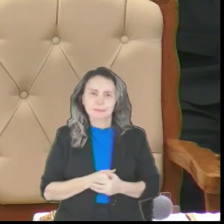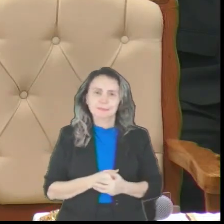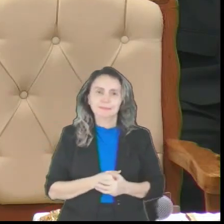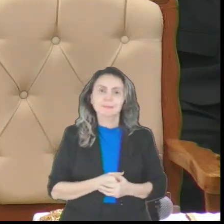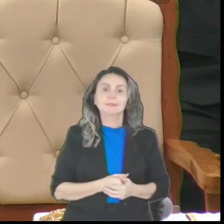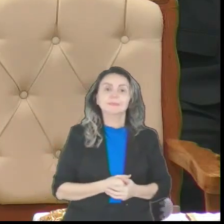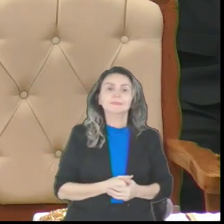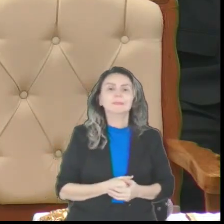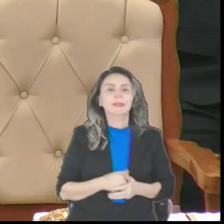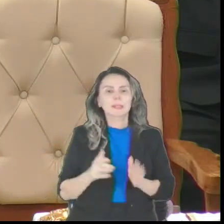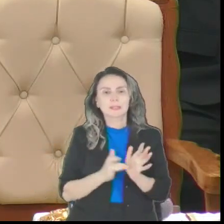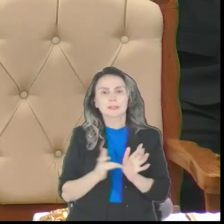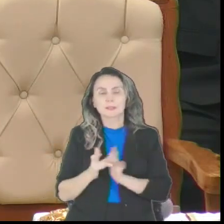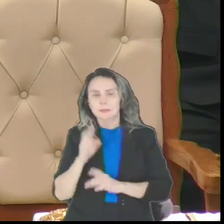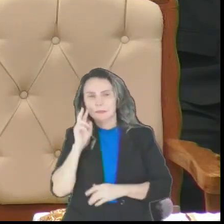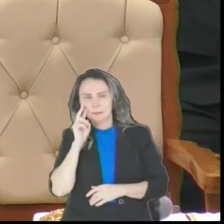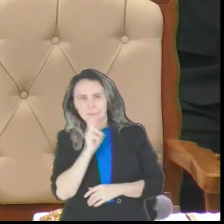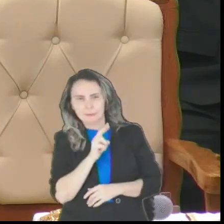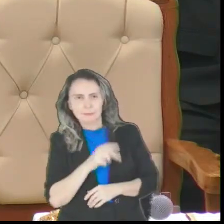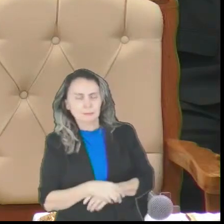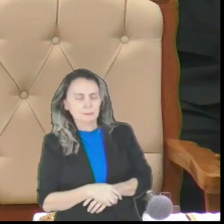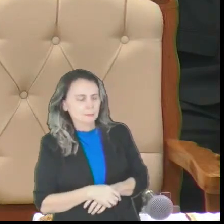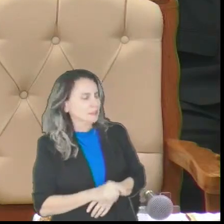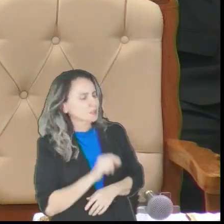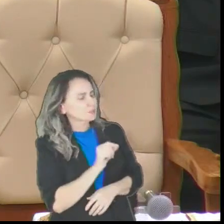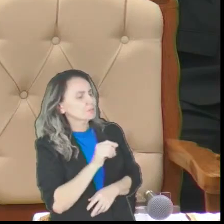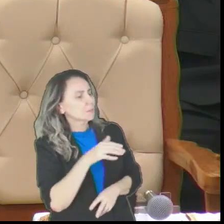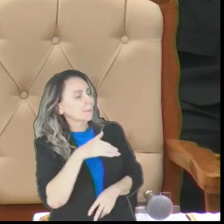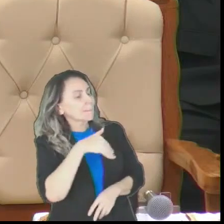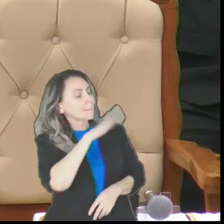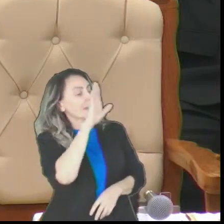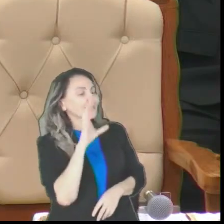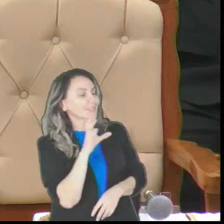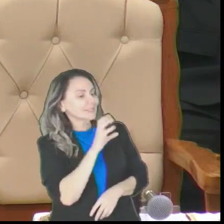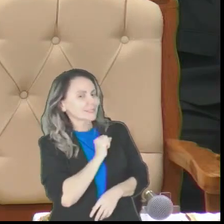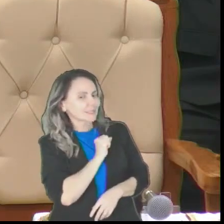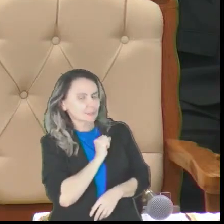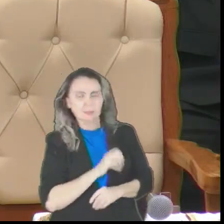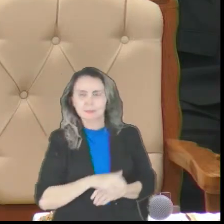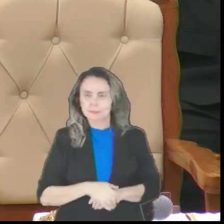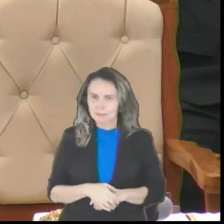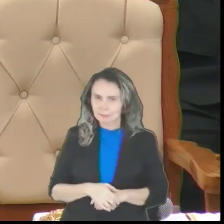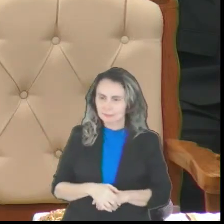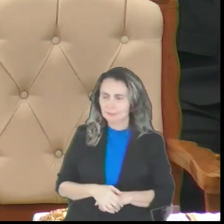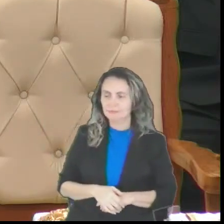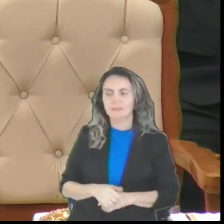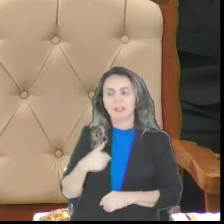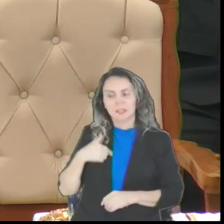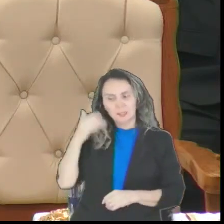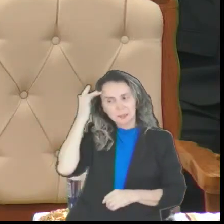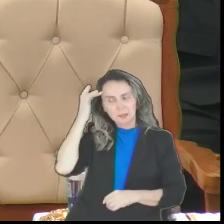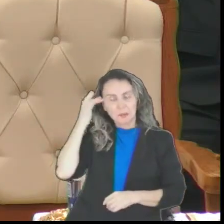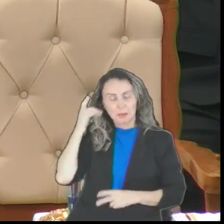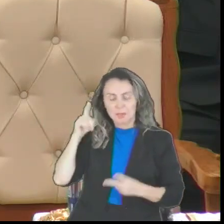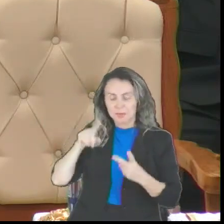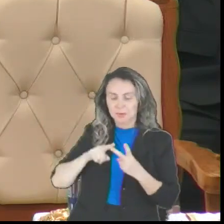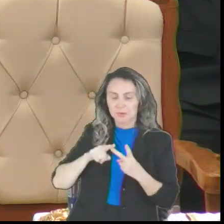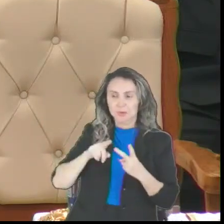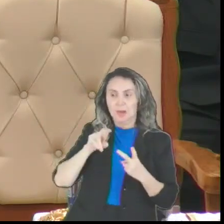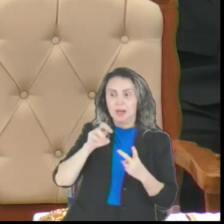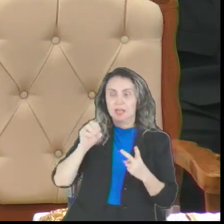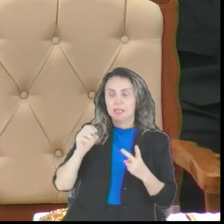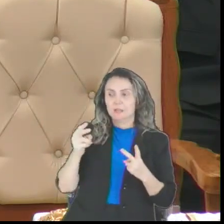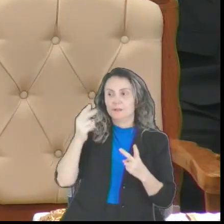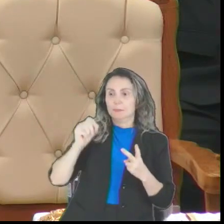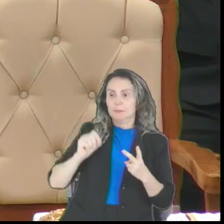Simão, quem mais amou? Ele diz: suponho a quem mais foi perdoado. Irmãos, quem tem